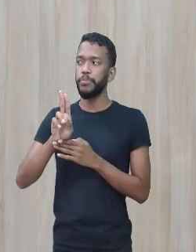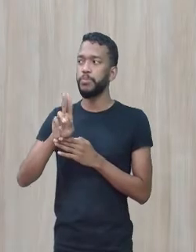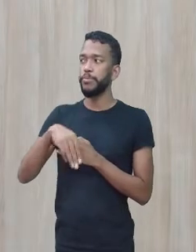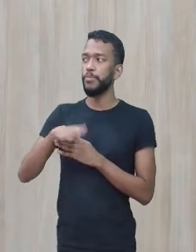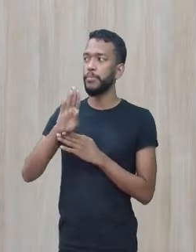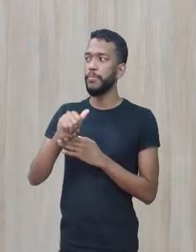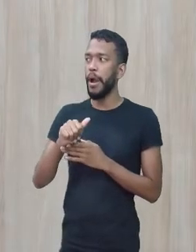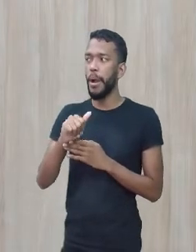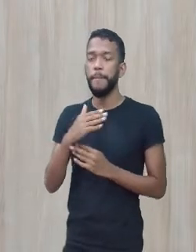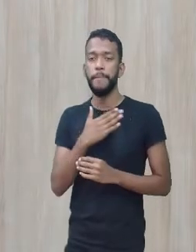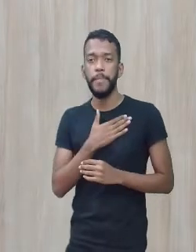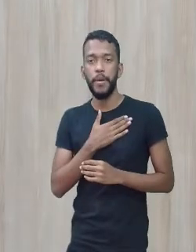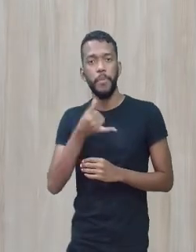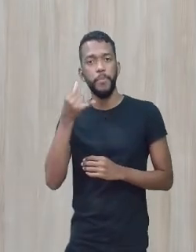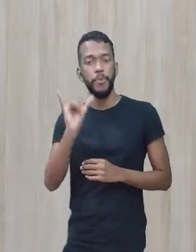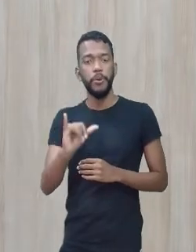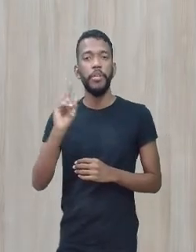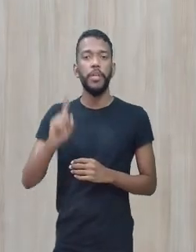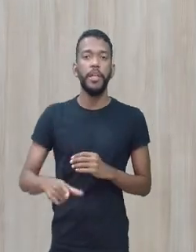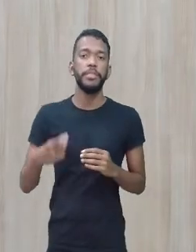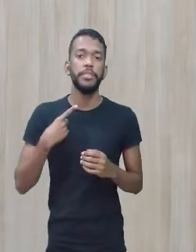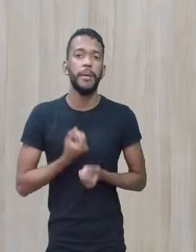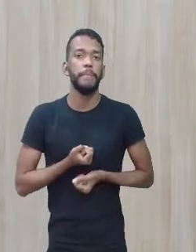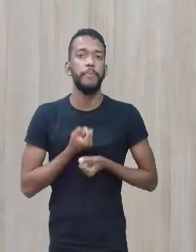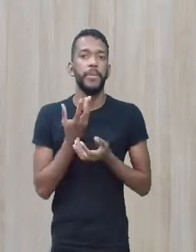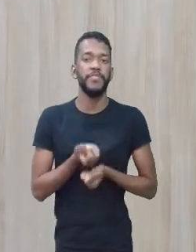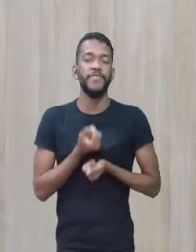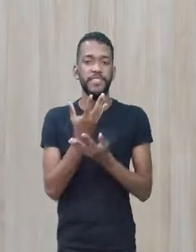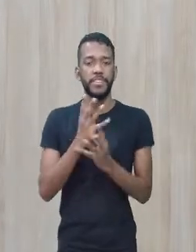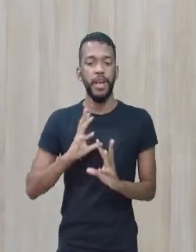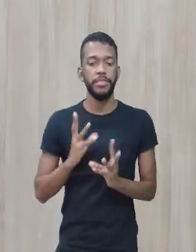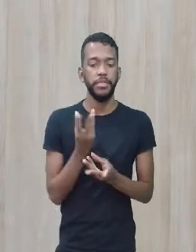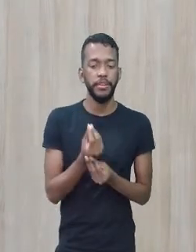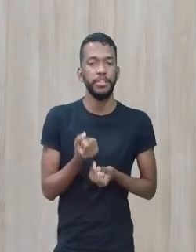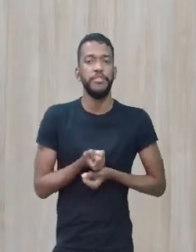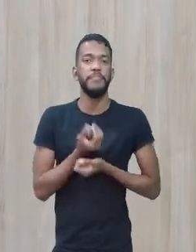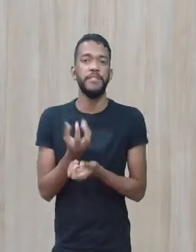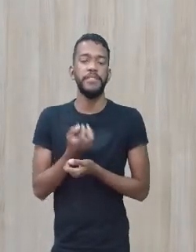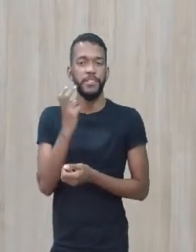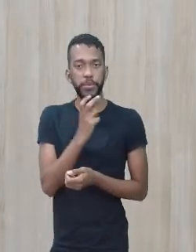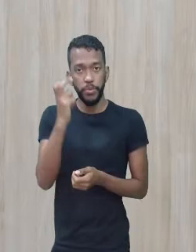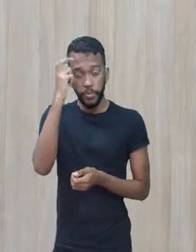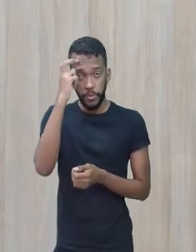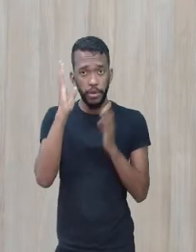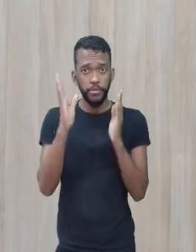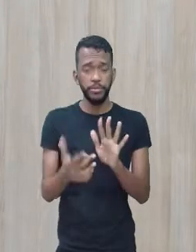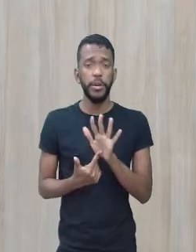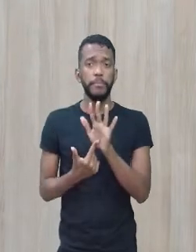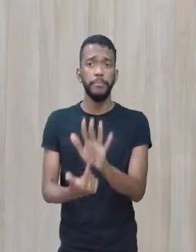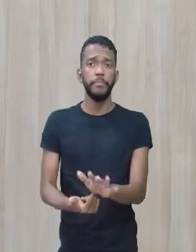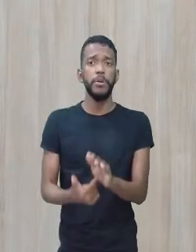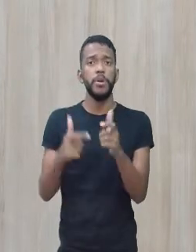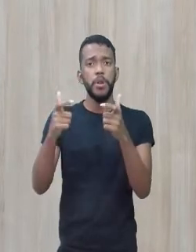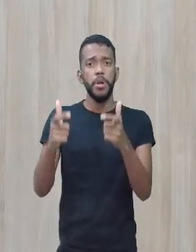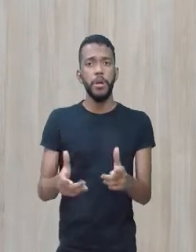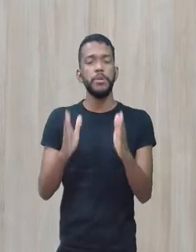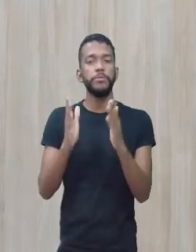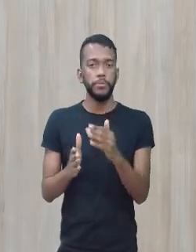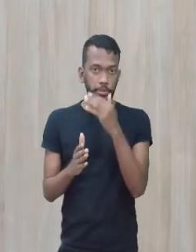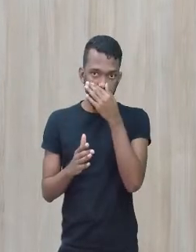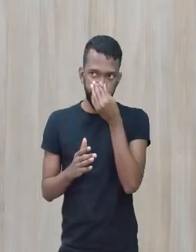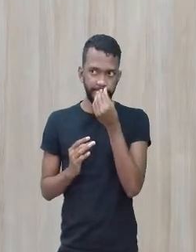uma manifestação artística, uma manifestação cultural que representa o local,